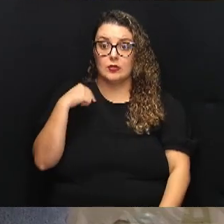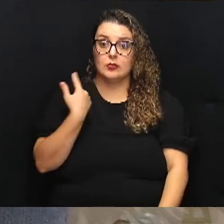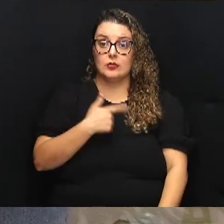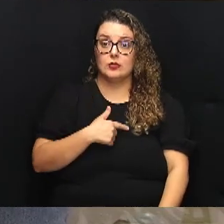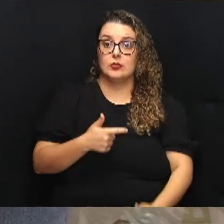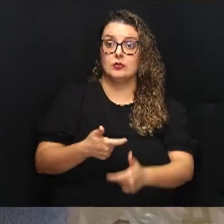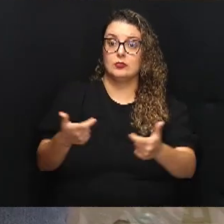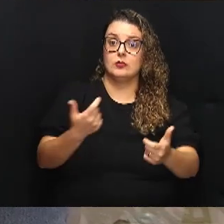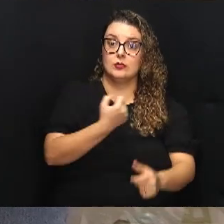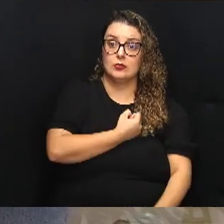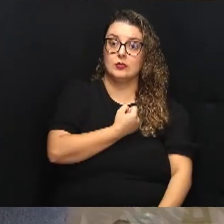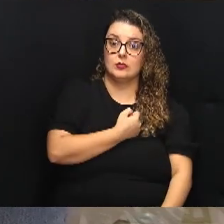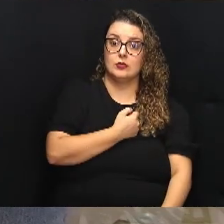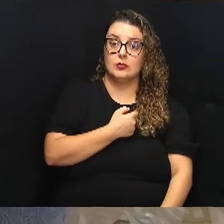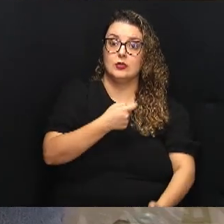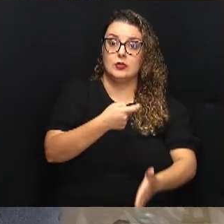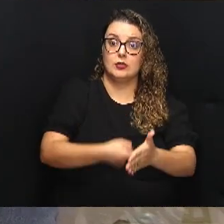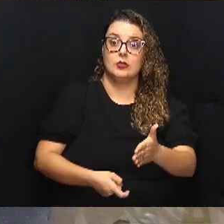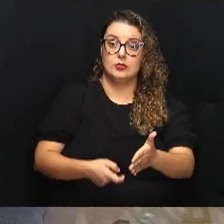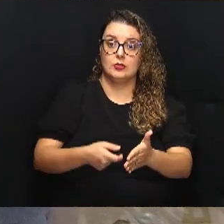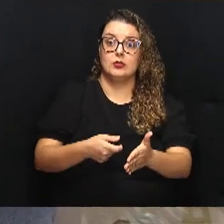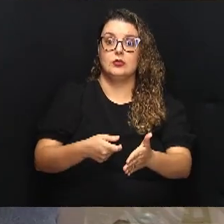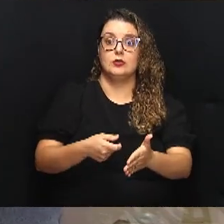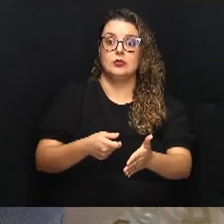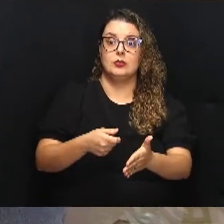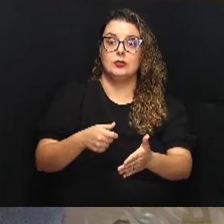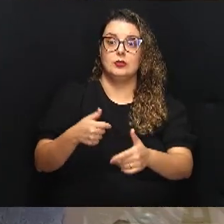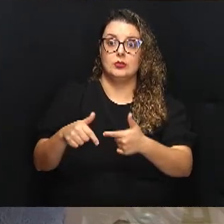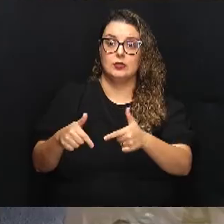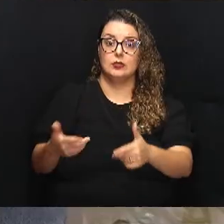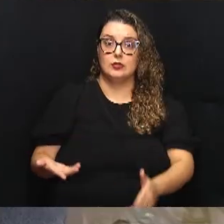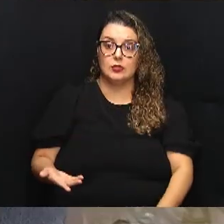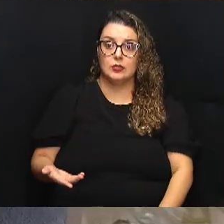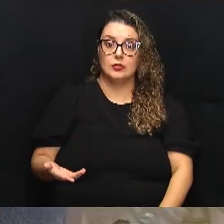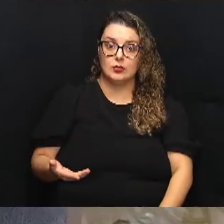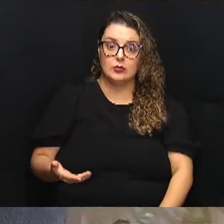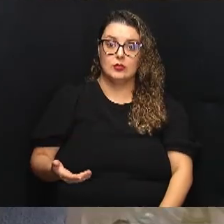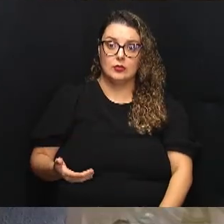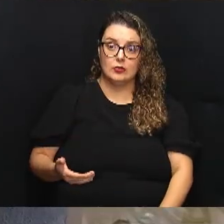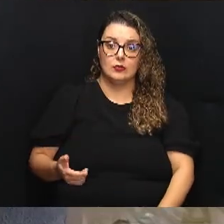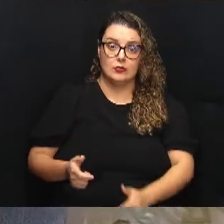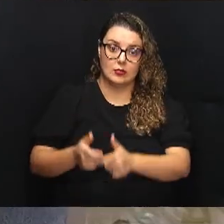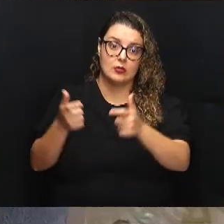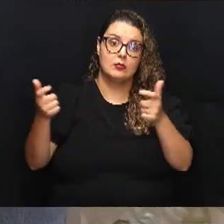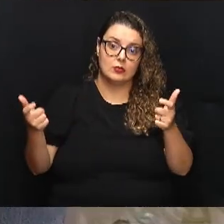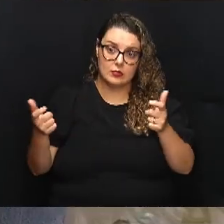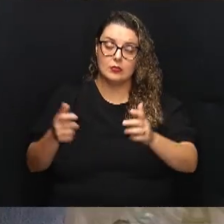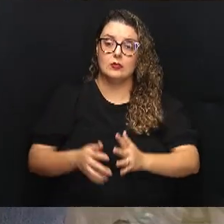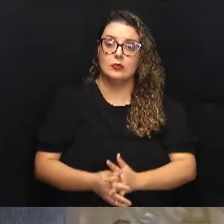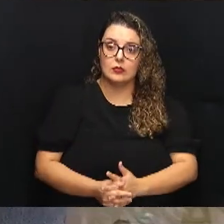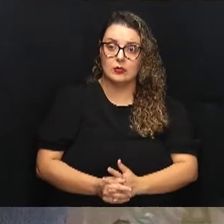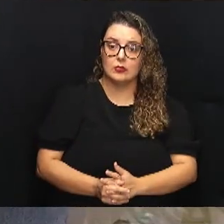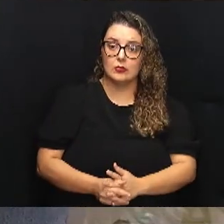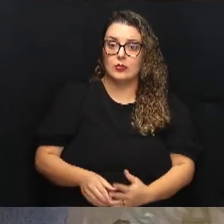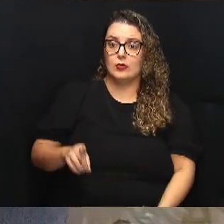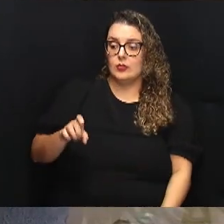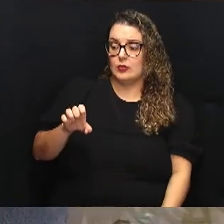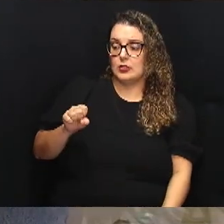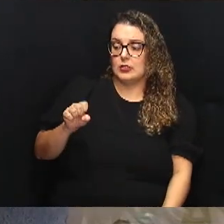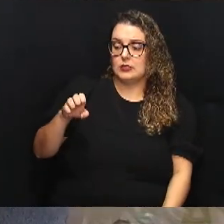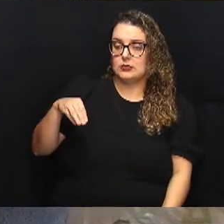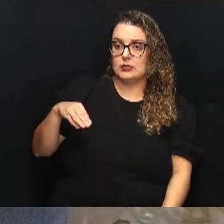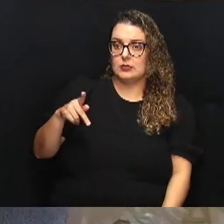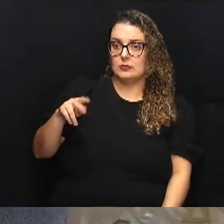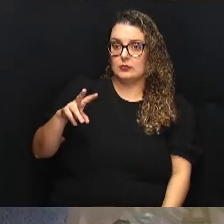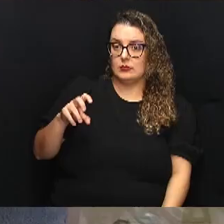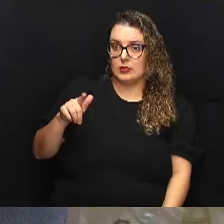um aumento da taxa de empregabilidade. A taxa de desemprego deve aumentar. O desemprego aumenta, a empregabilidade é